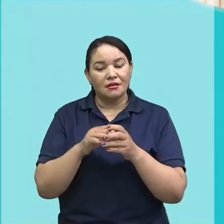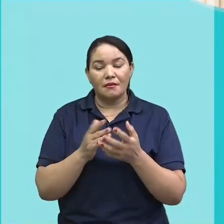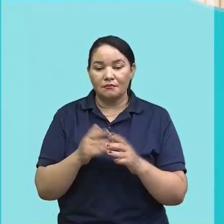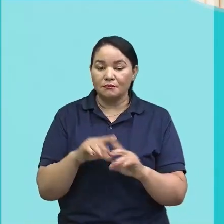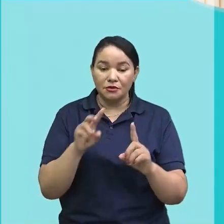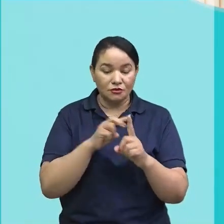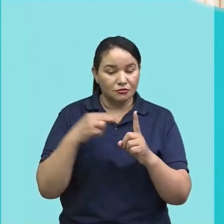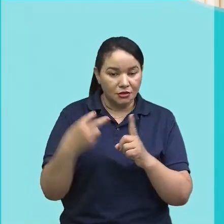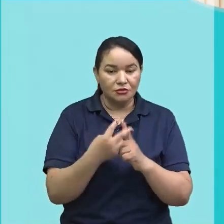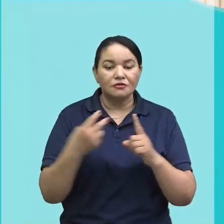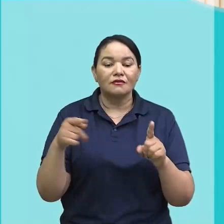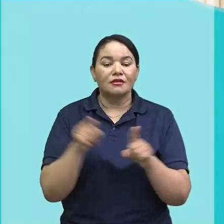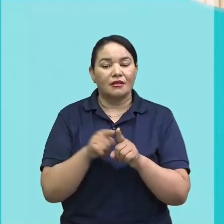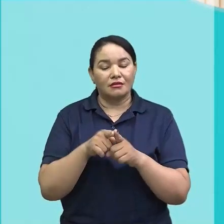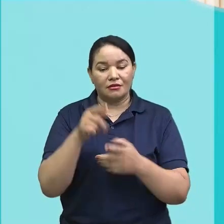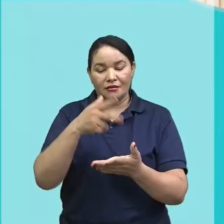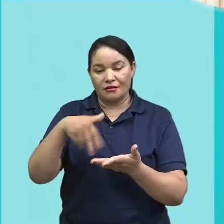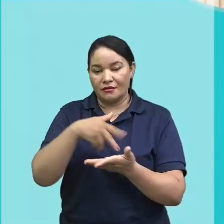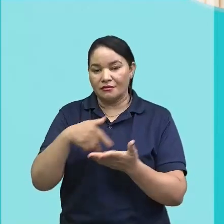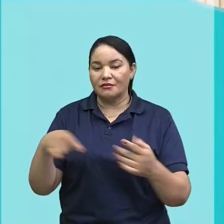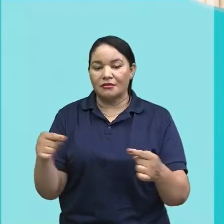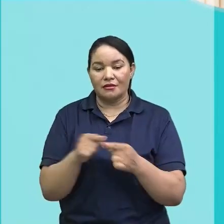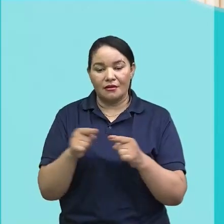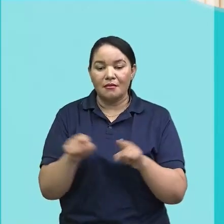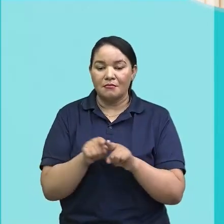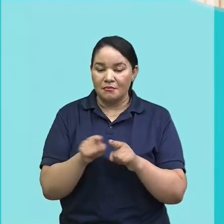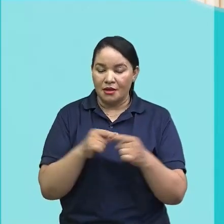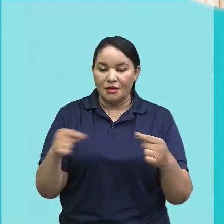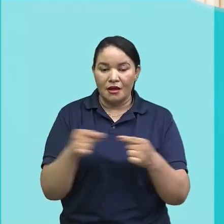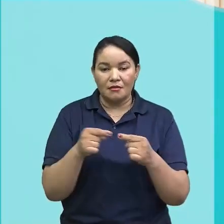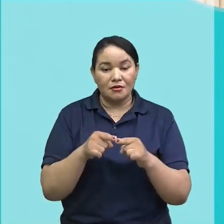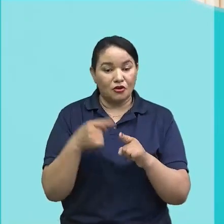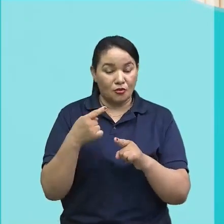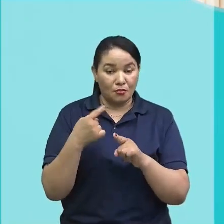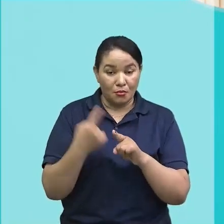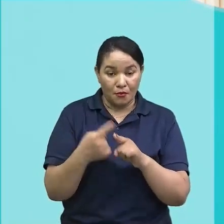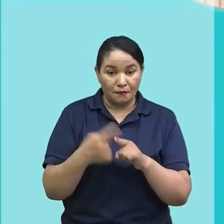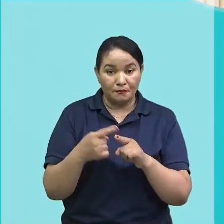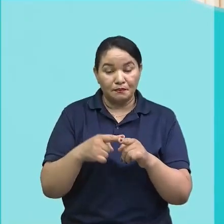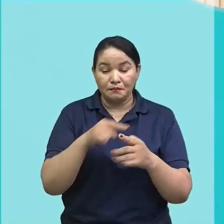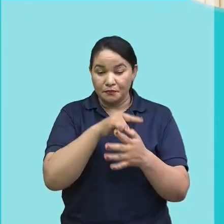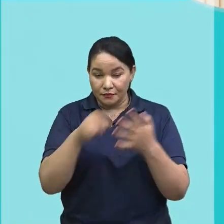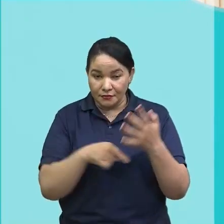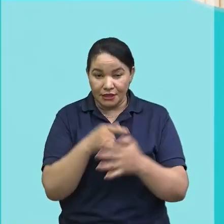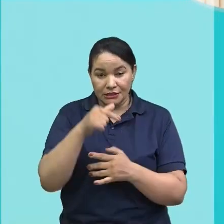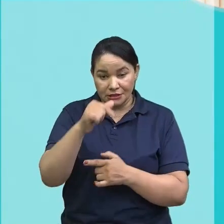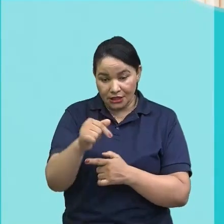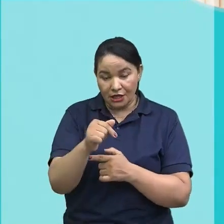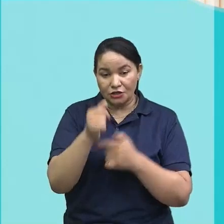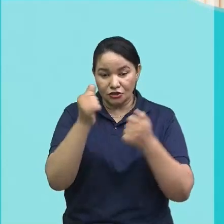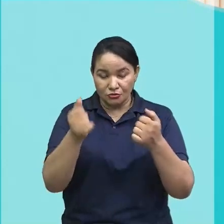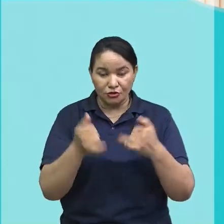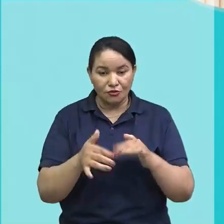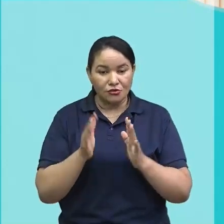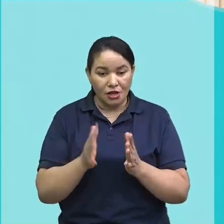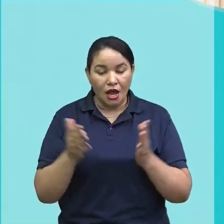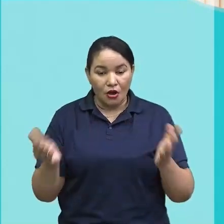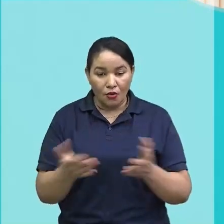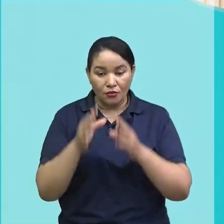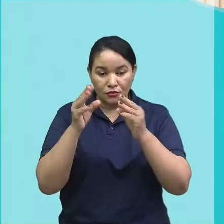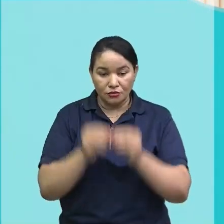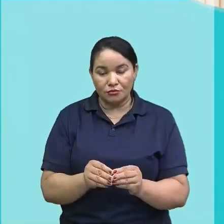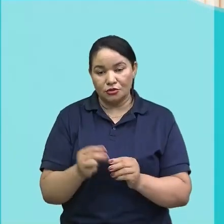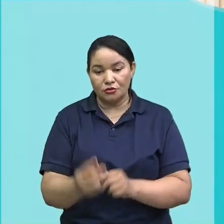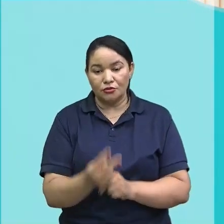dança. Aqueles 7 pontos que eu apresentei para vocês, eu estou focando em 2, que hoje estamos trazendo